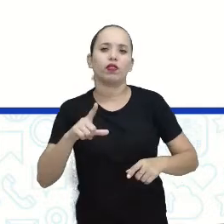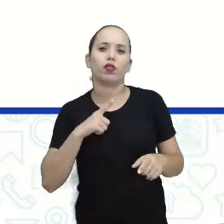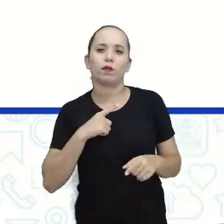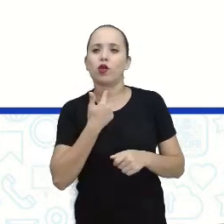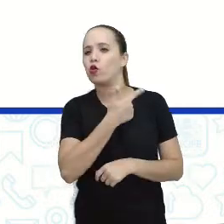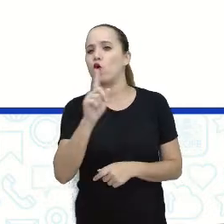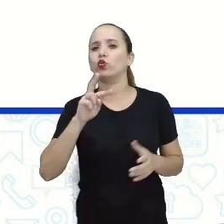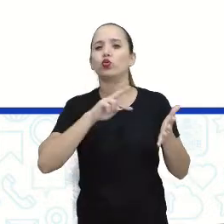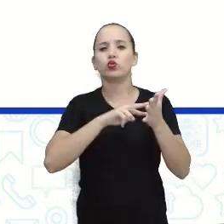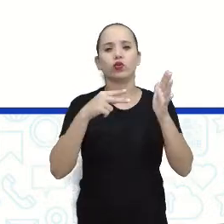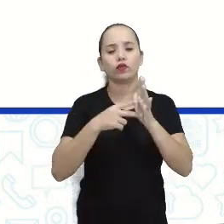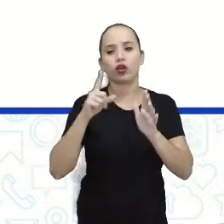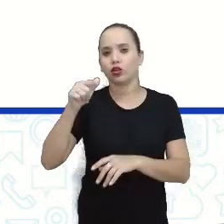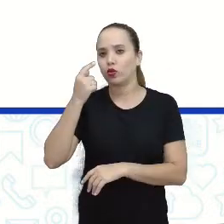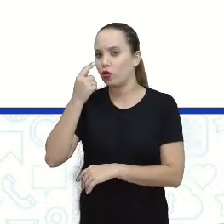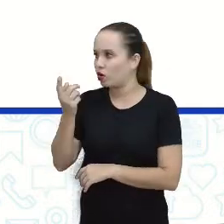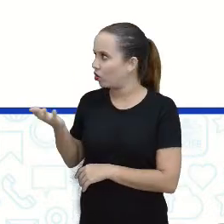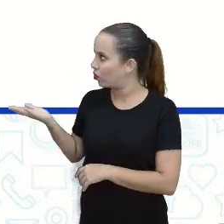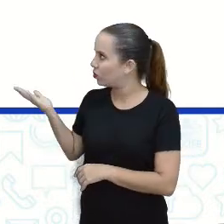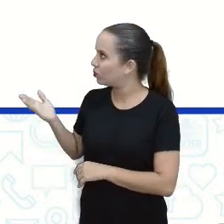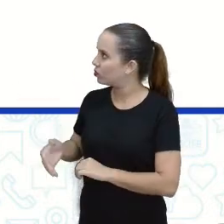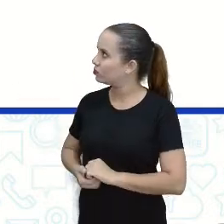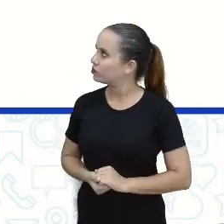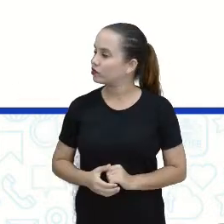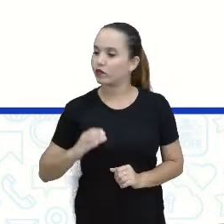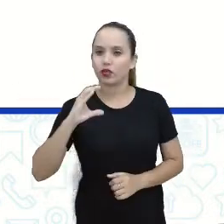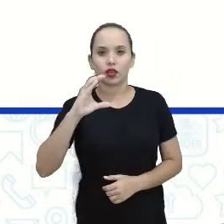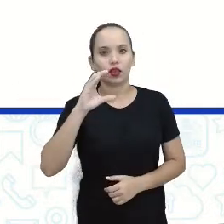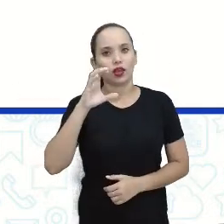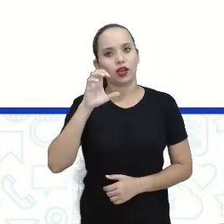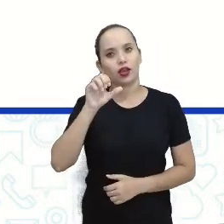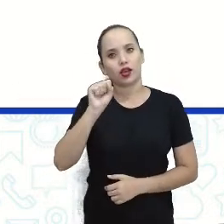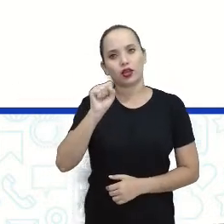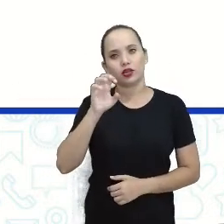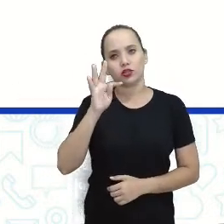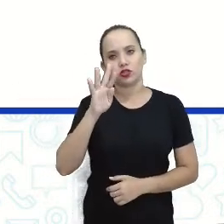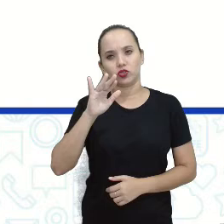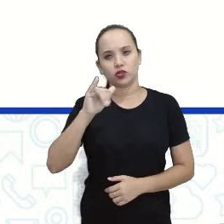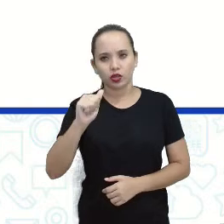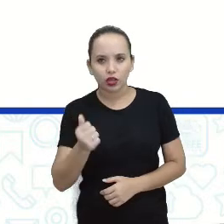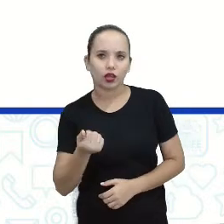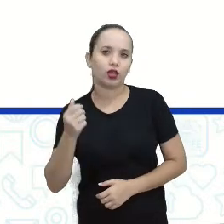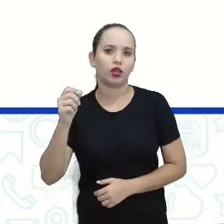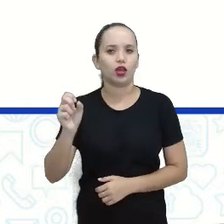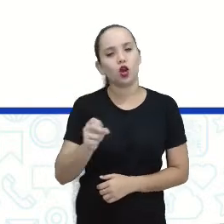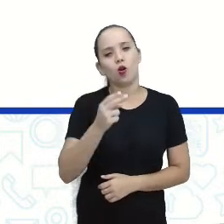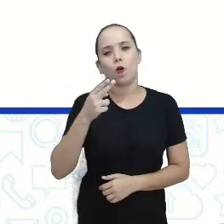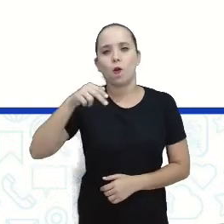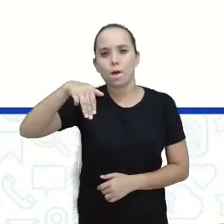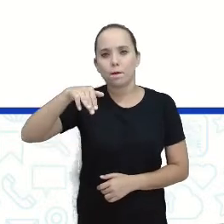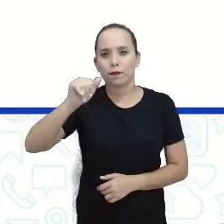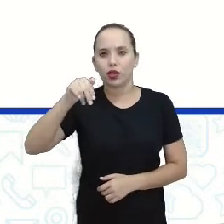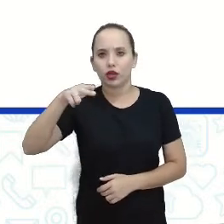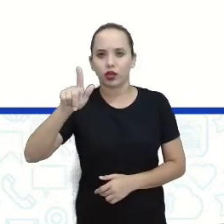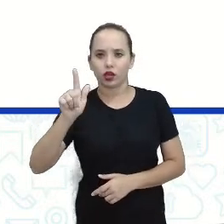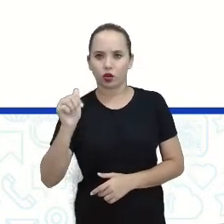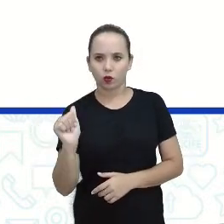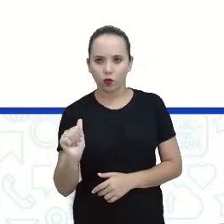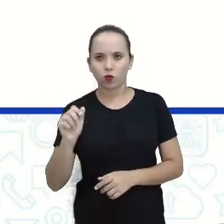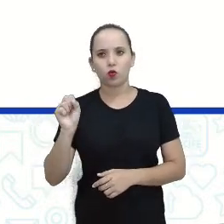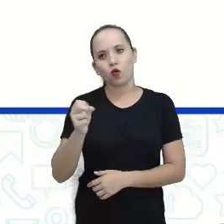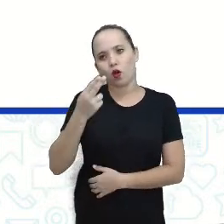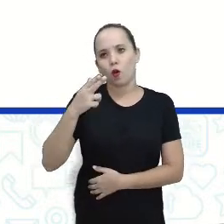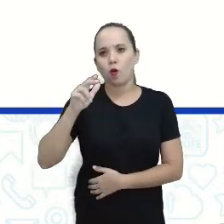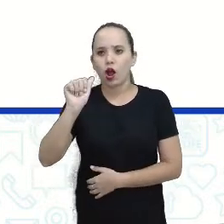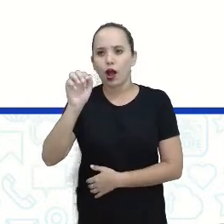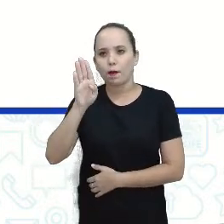é diferente de abundância ou fartura. Então, é o contrário aí de abundância ou fartura, né, gente? A gente sabe que a água doce